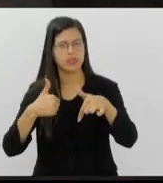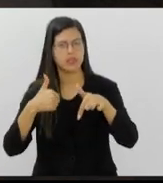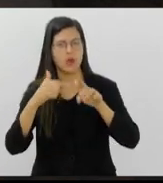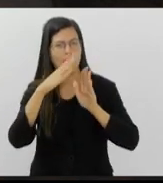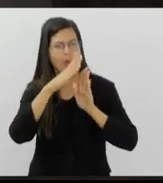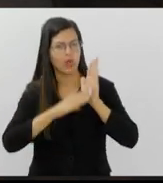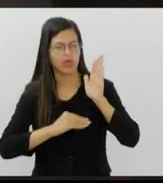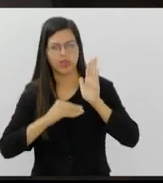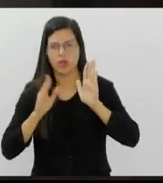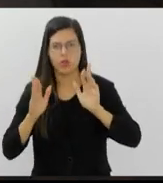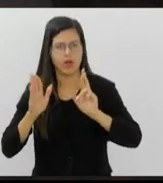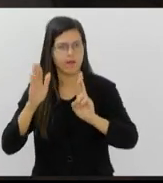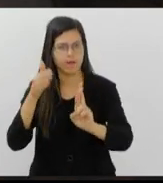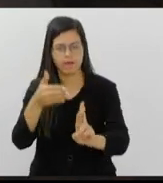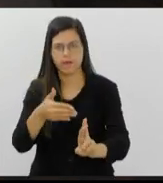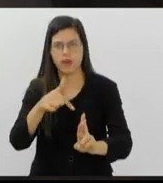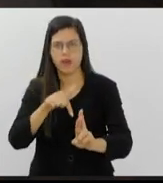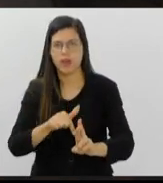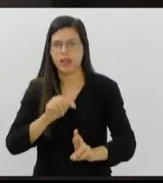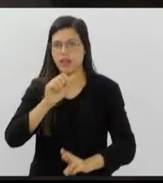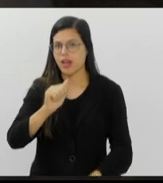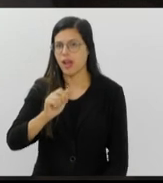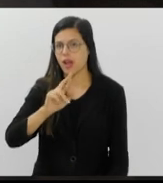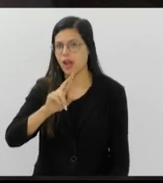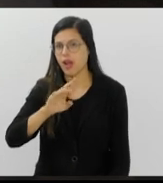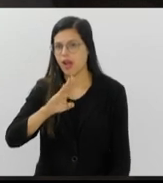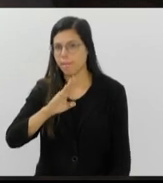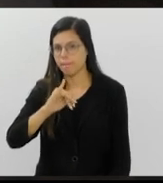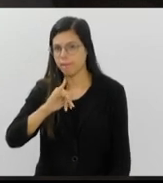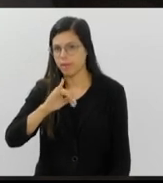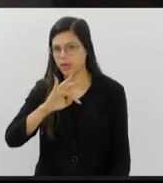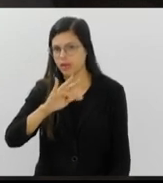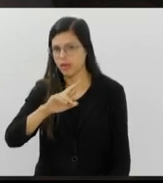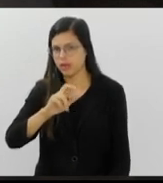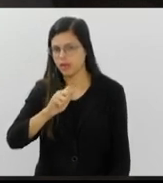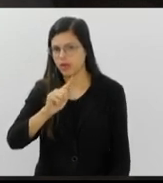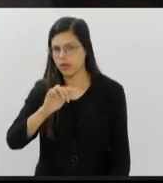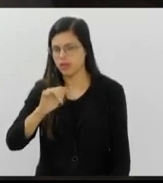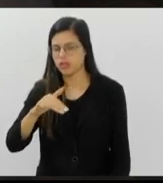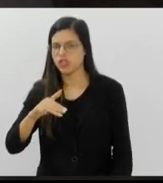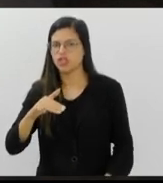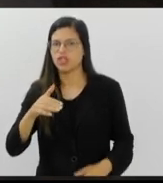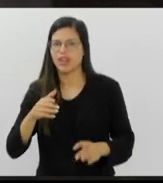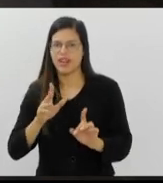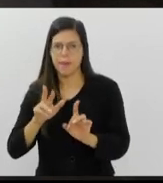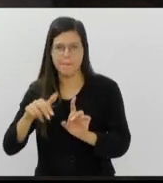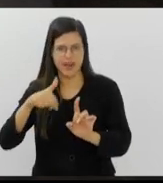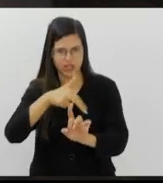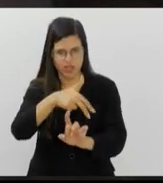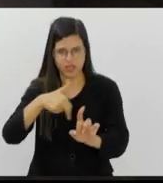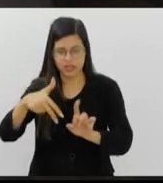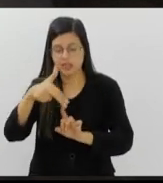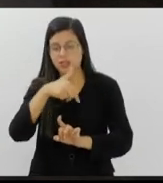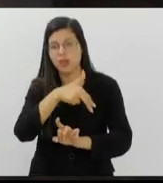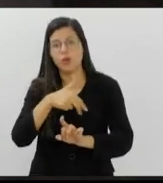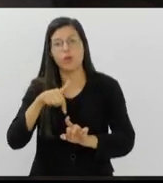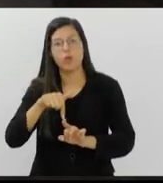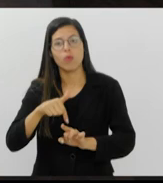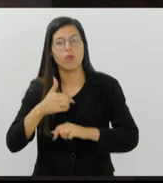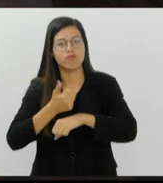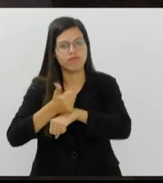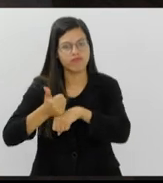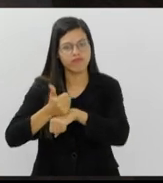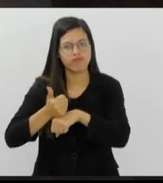de arbitragem e mediação. Sua carreira é pautada pela busca de